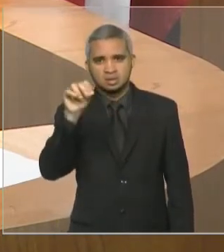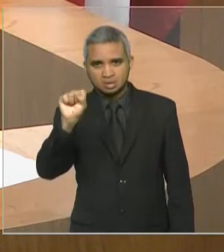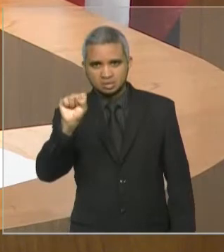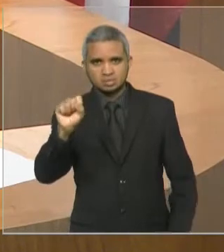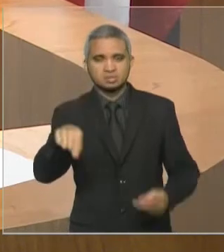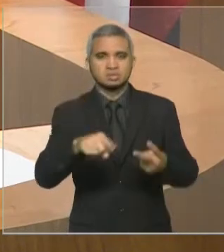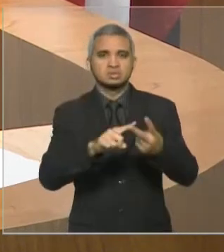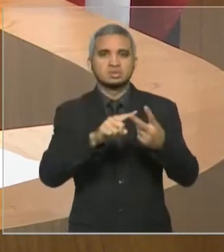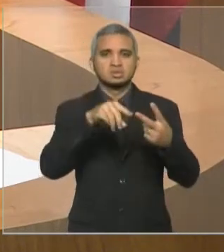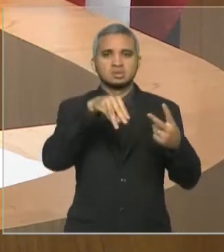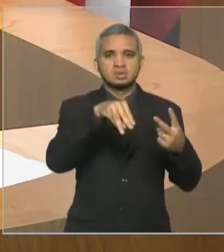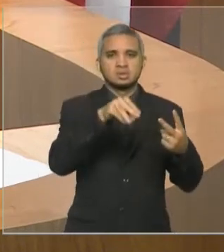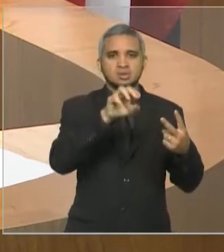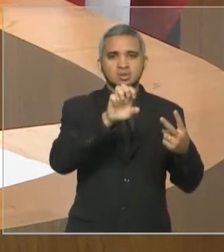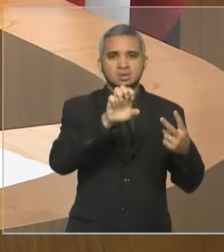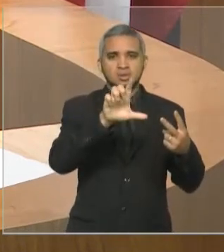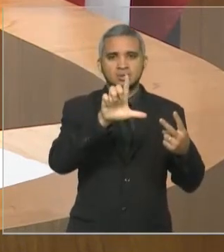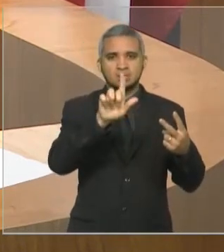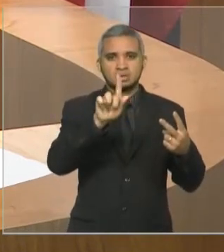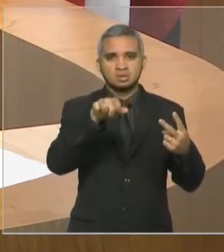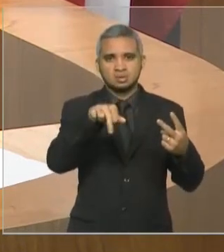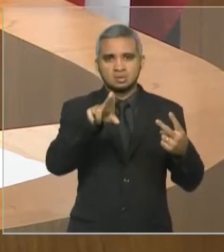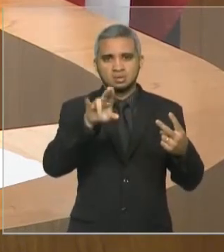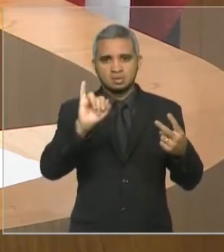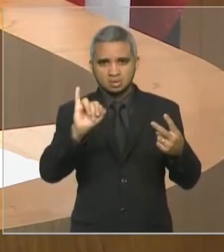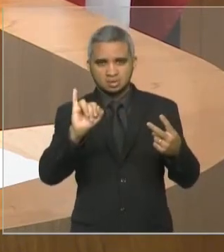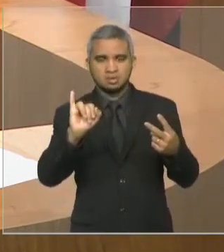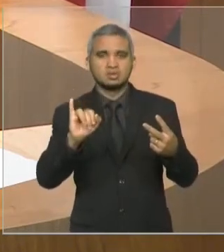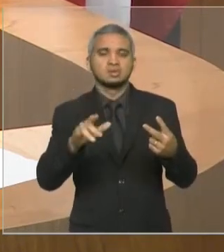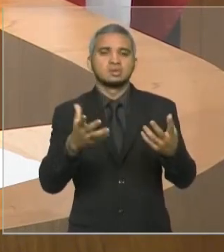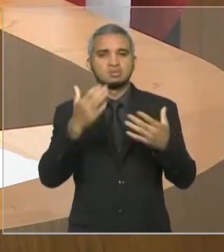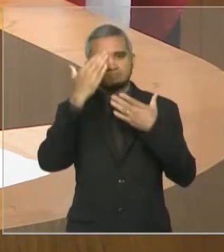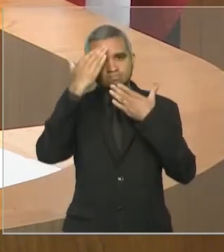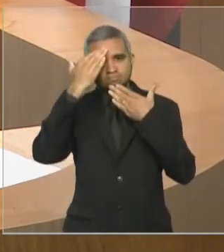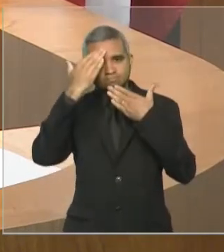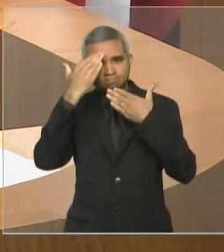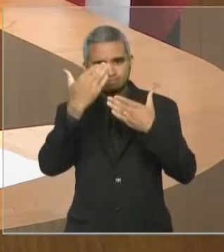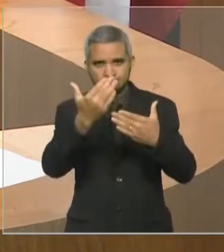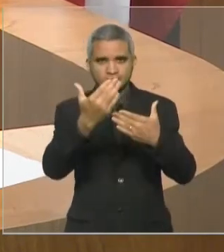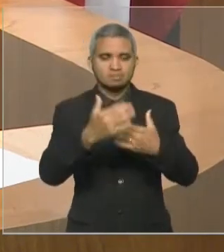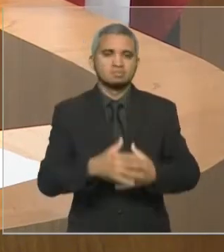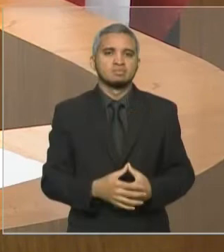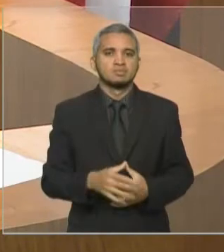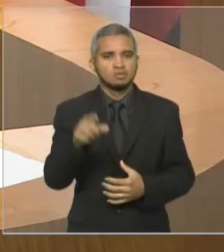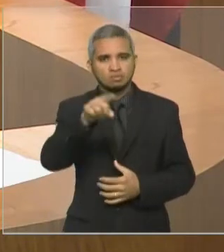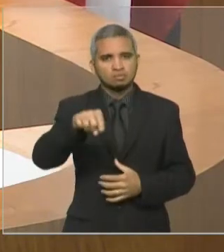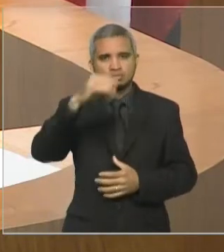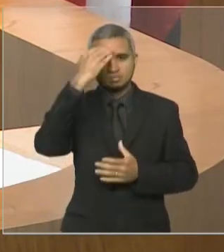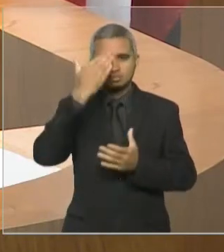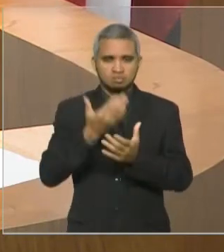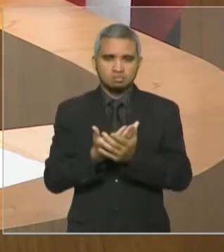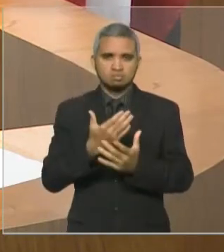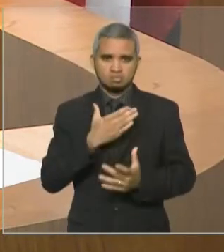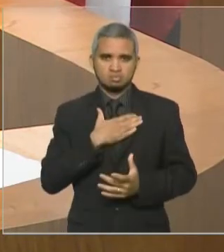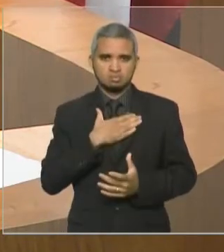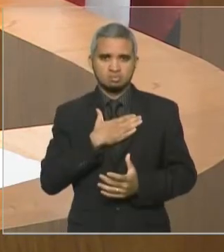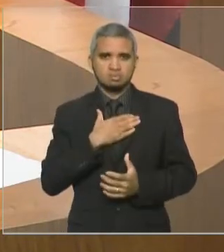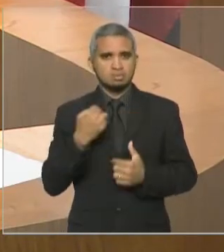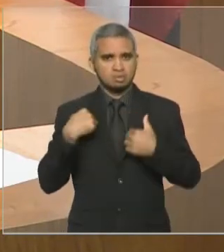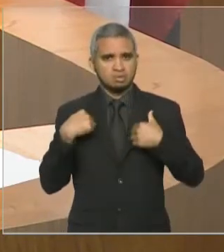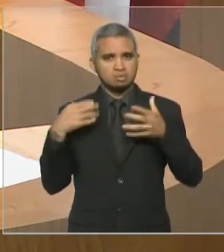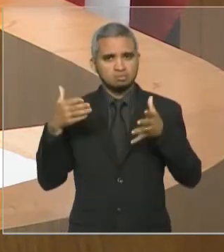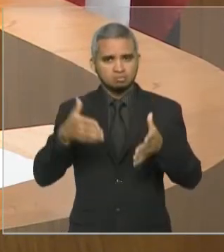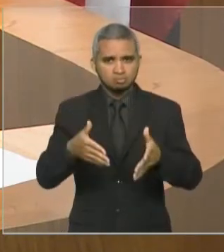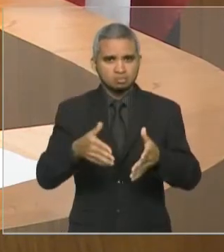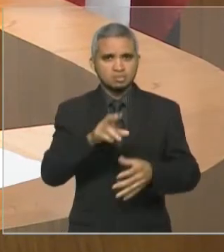na nossa campanha, porque confiam no nosso trabalho. E eu estou aqui, prazerosamente, para continuar aqui no 5º